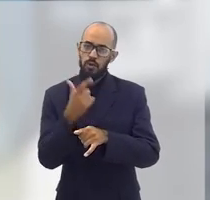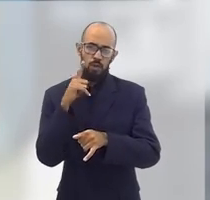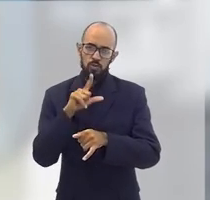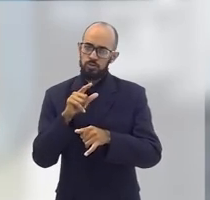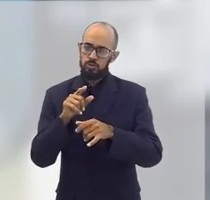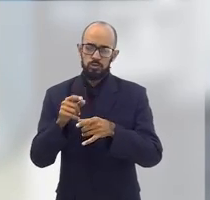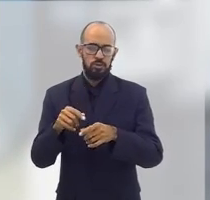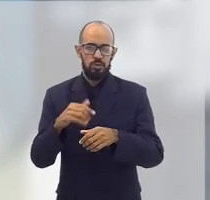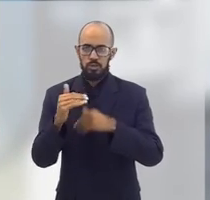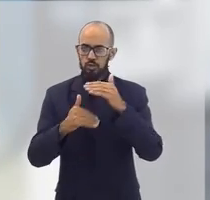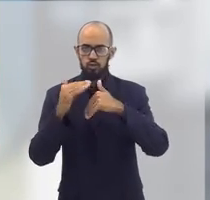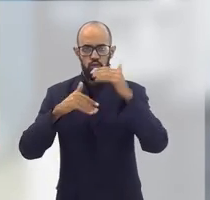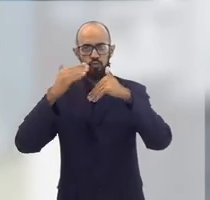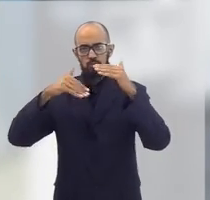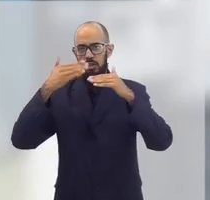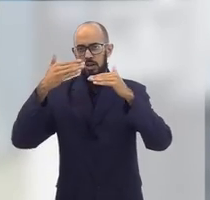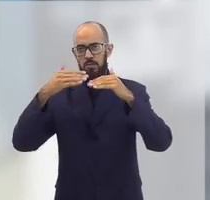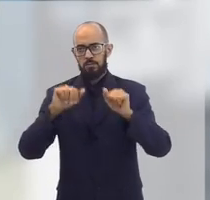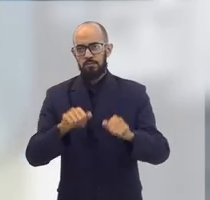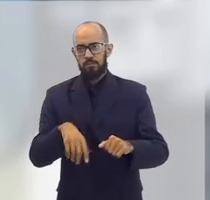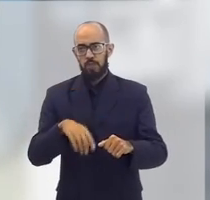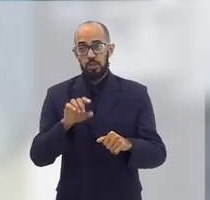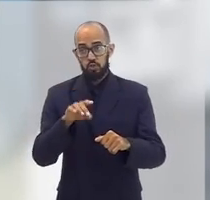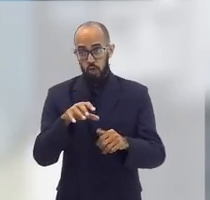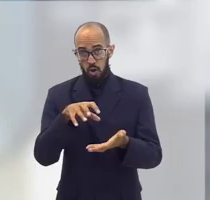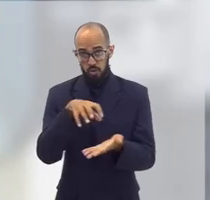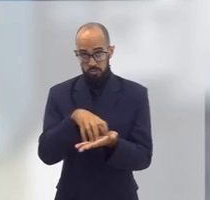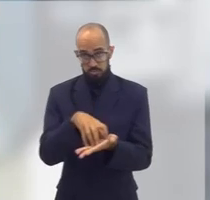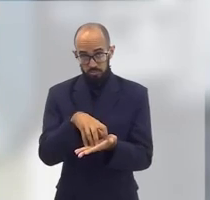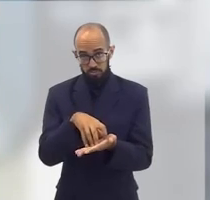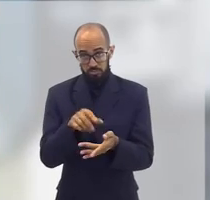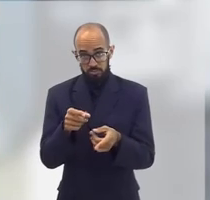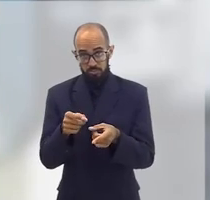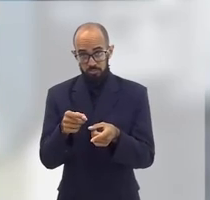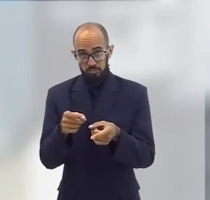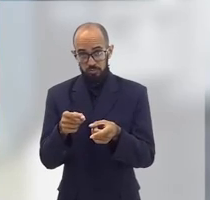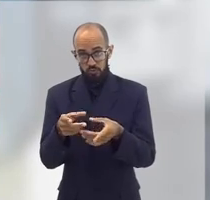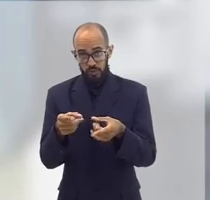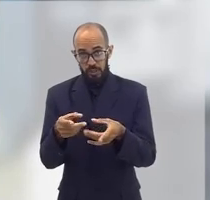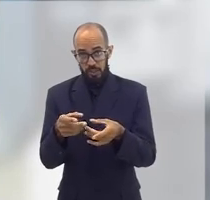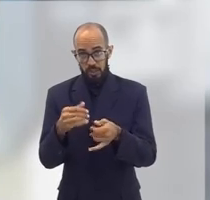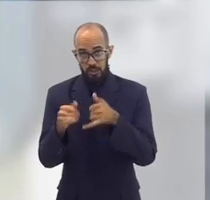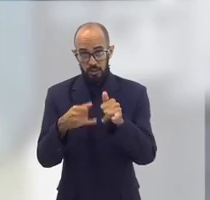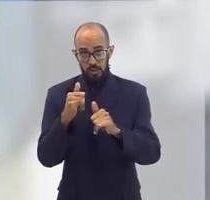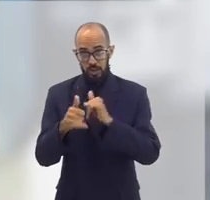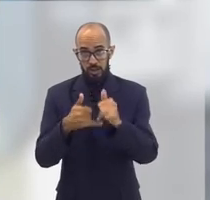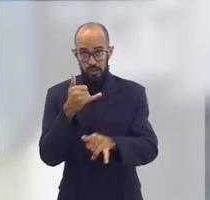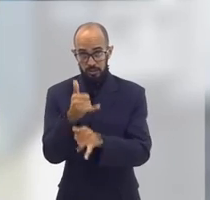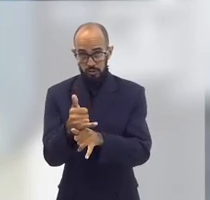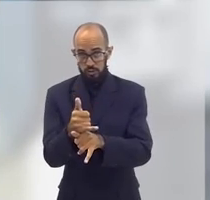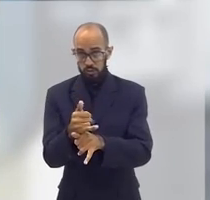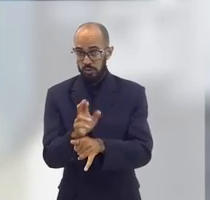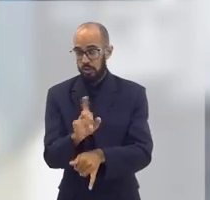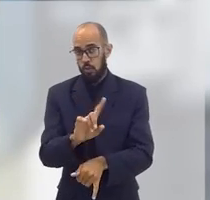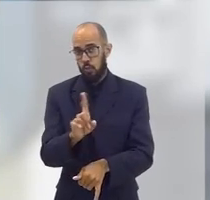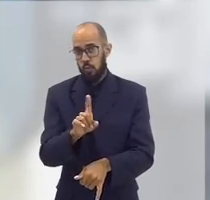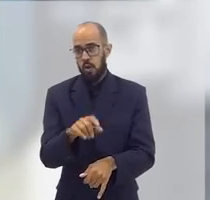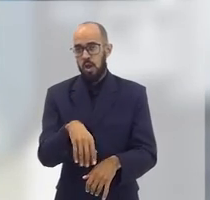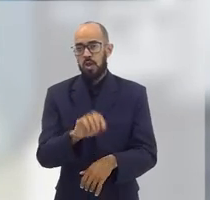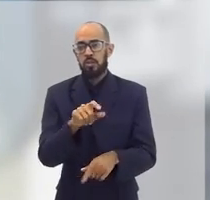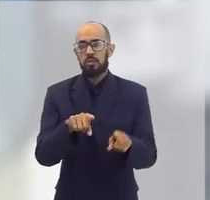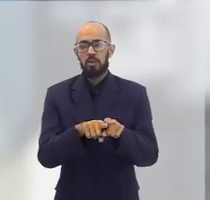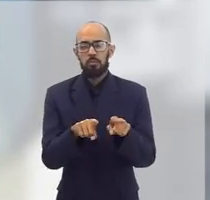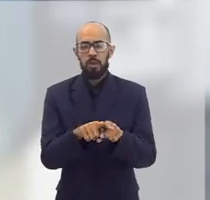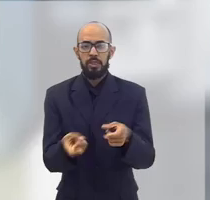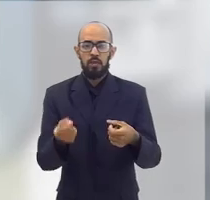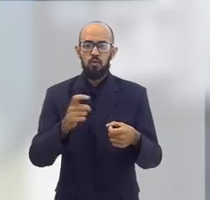desvantagem competitiva. O que é a digitalização? É só o e-commerce? É só o delivery via... Não, claro que não.